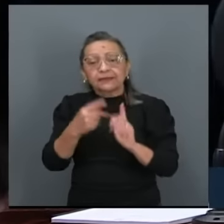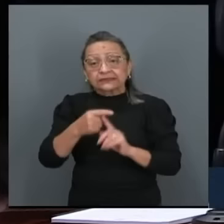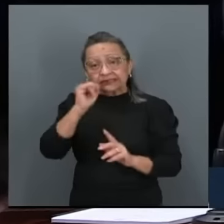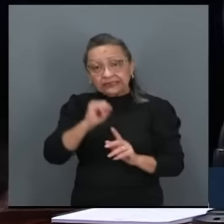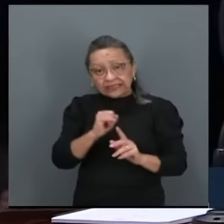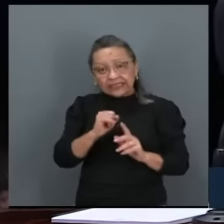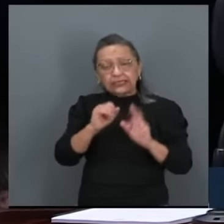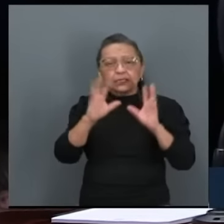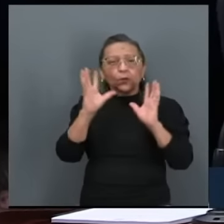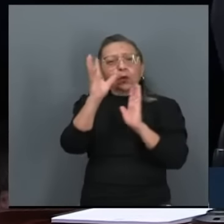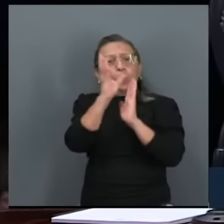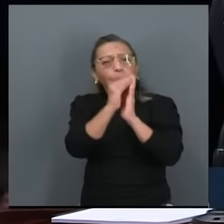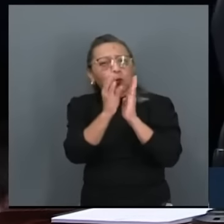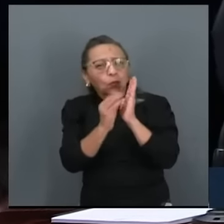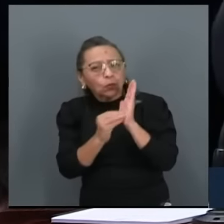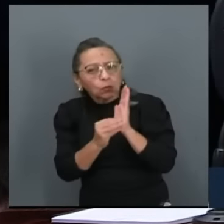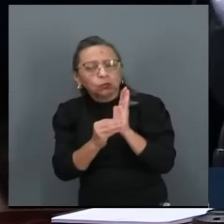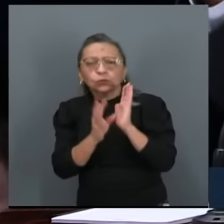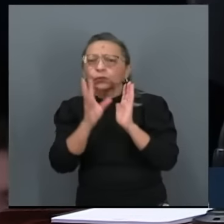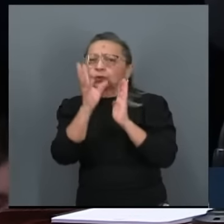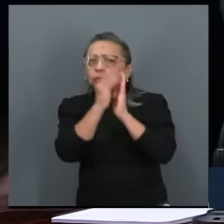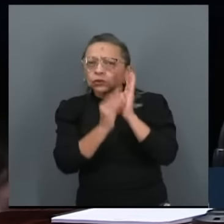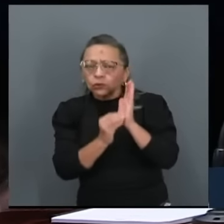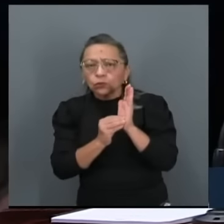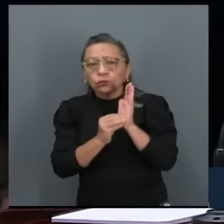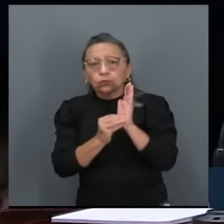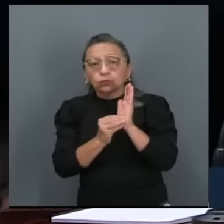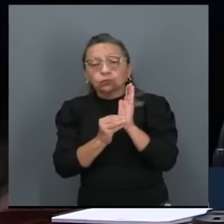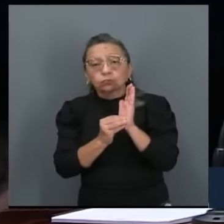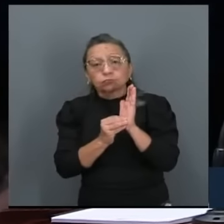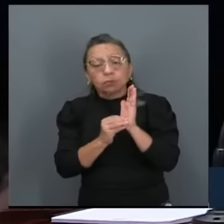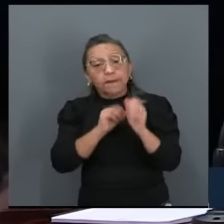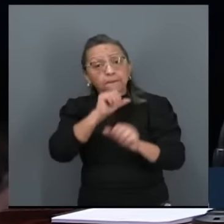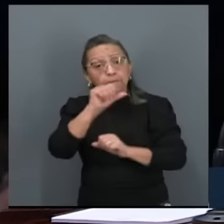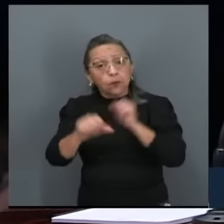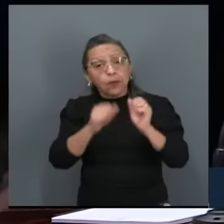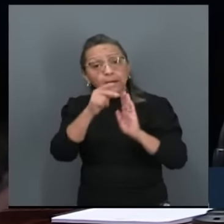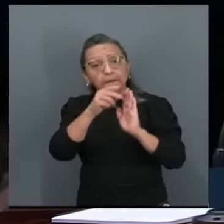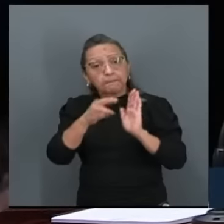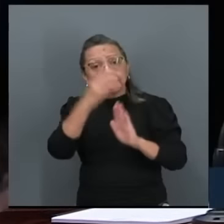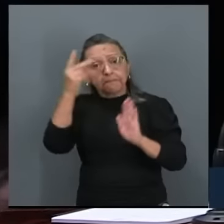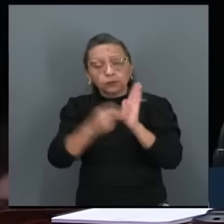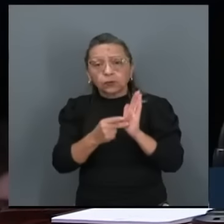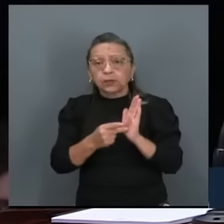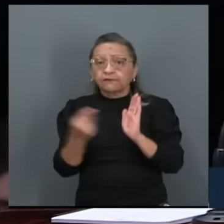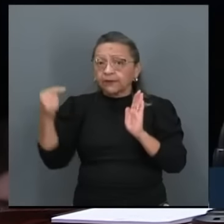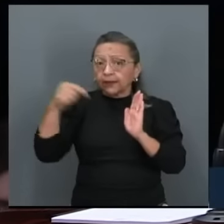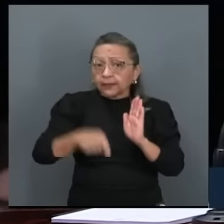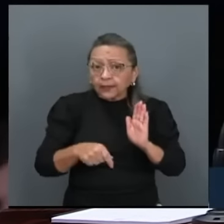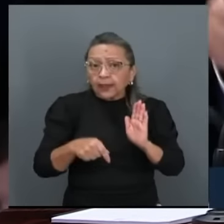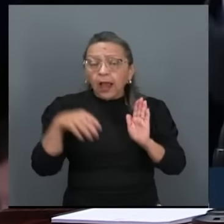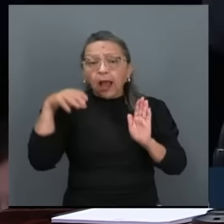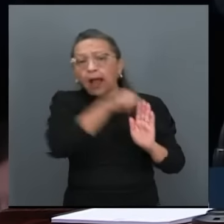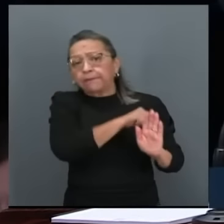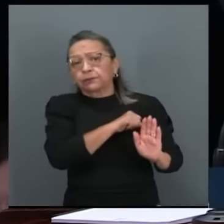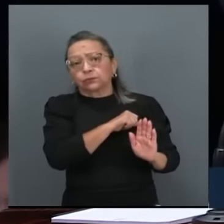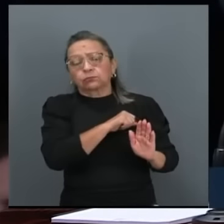se o teor, o conteúdo vier para cá numa medida provisória, tem efeito imediato.